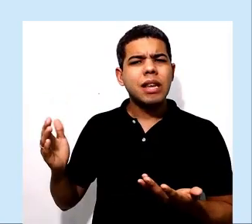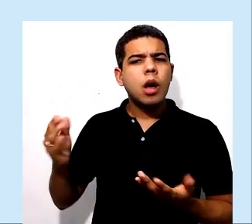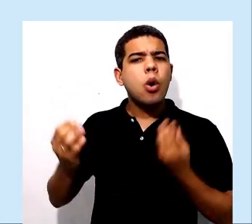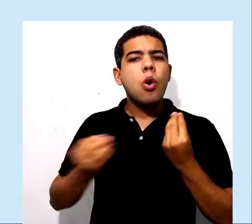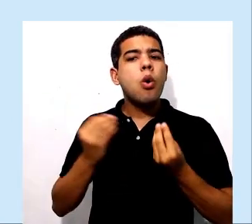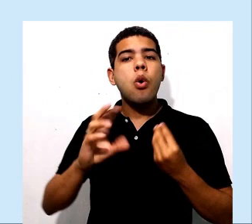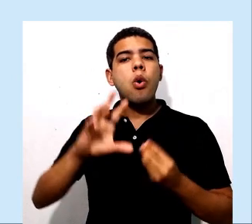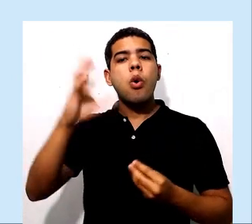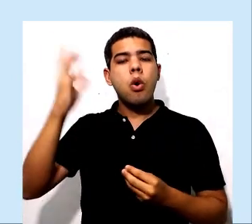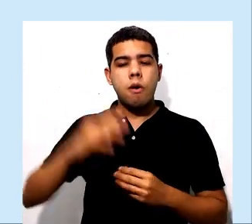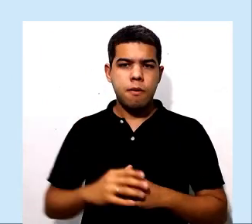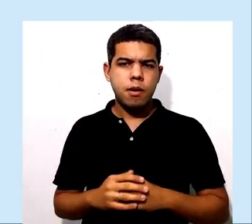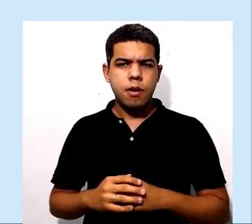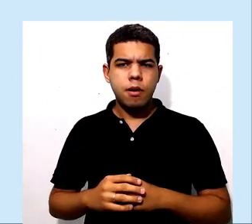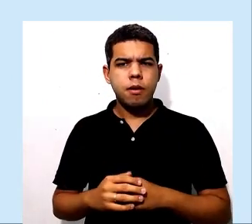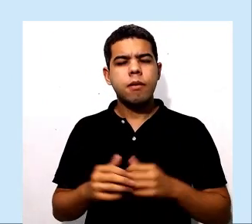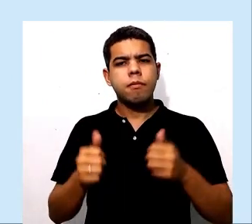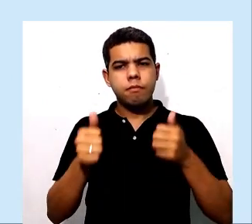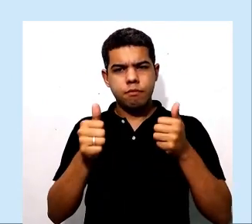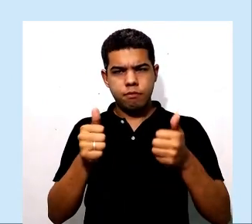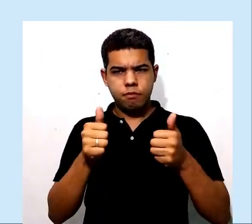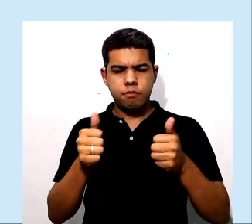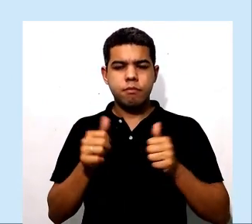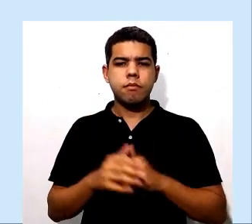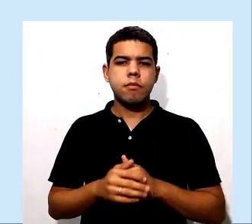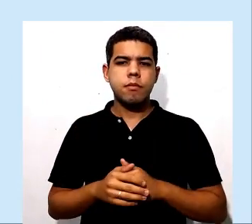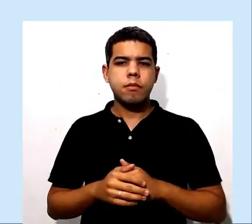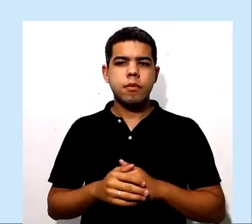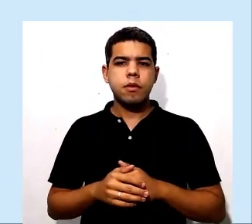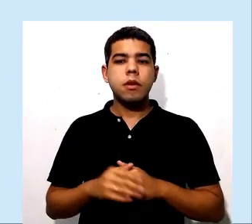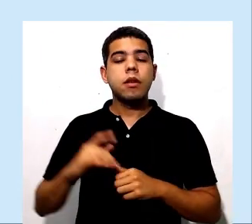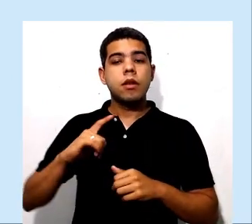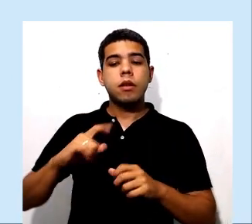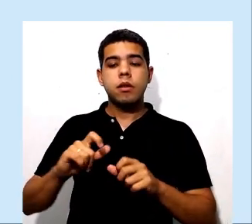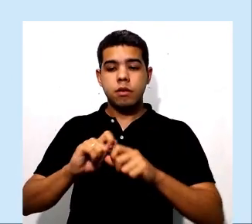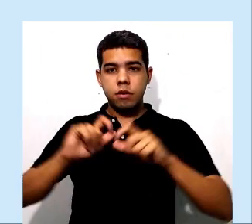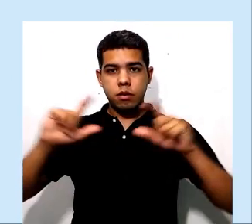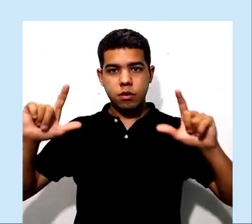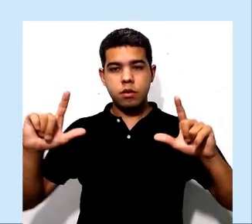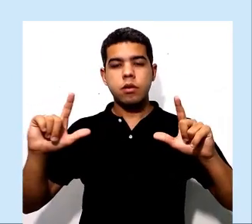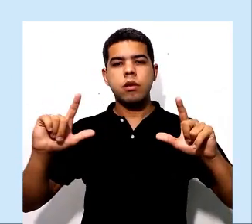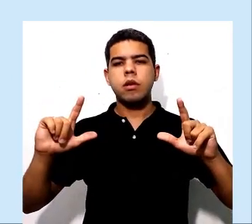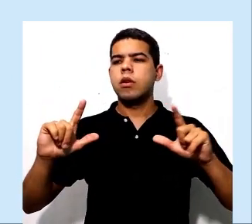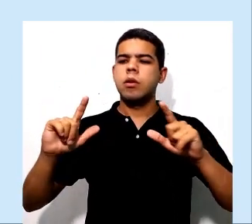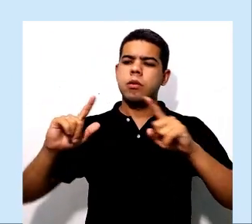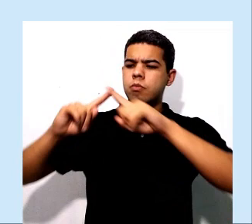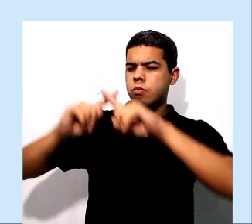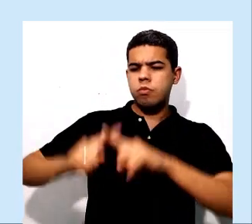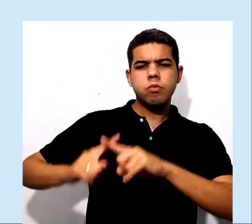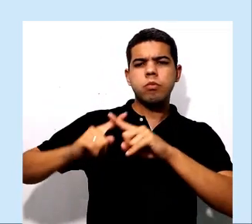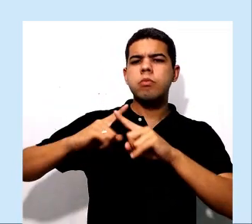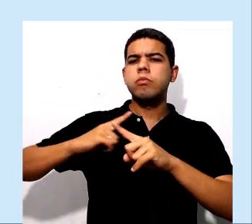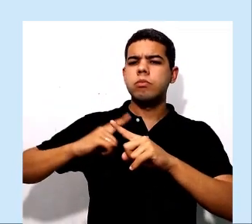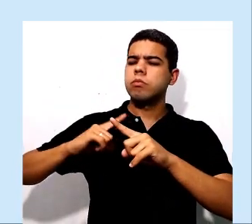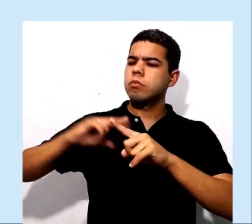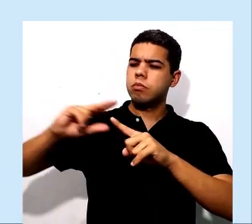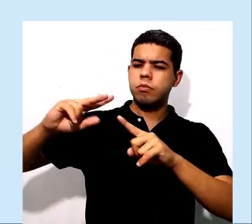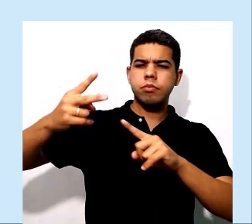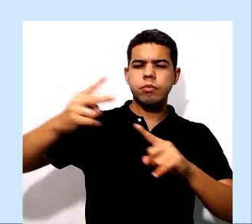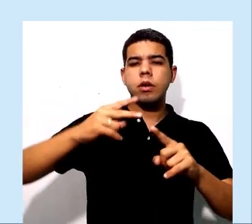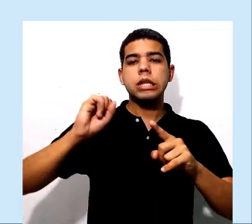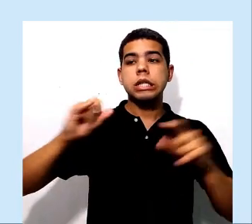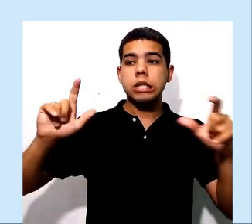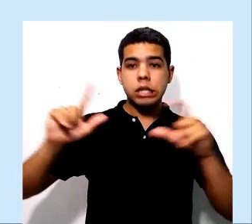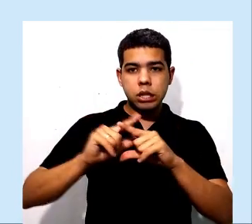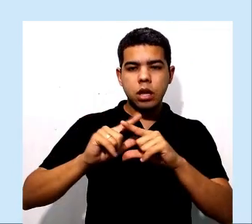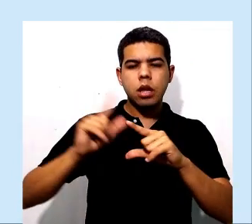isso mesmo. Se eu vou ampliar, todos os lados vão multiplicar por um número. Se eu vou reduzir, todos os lados também vão reduzir. E